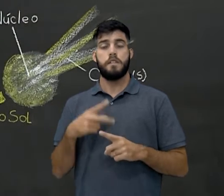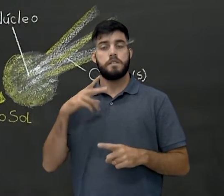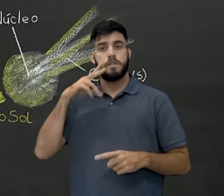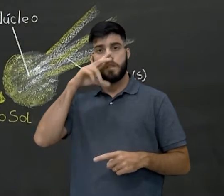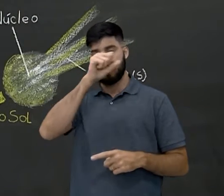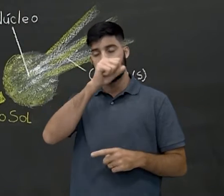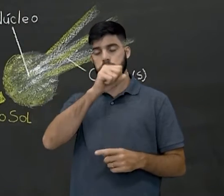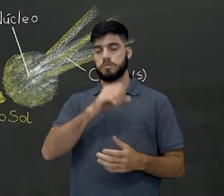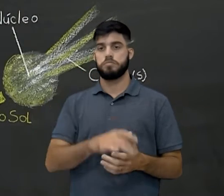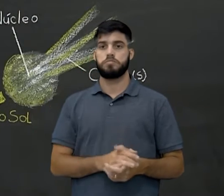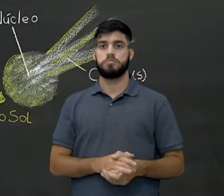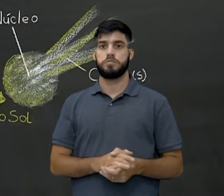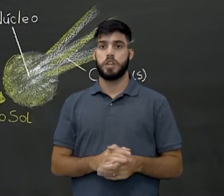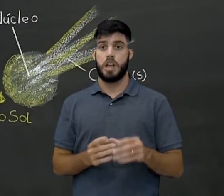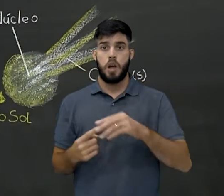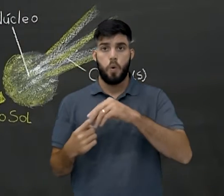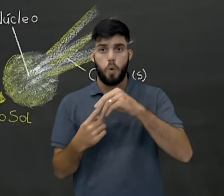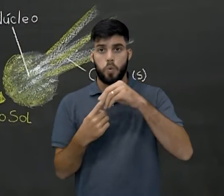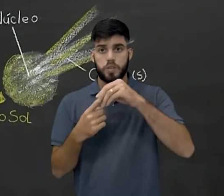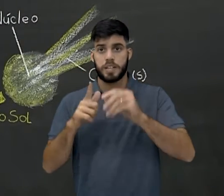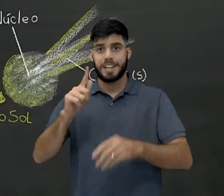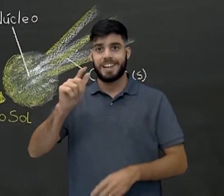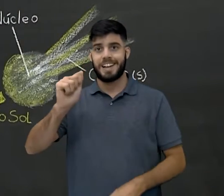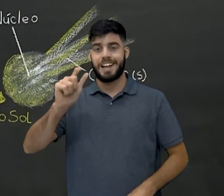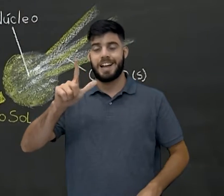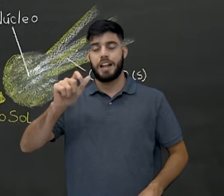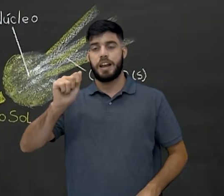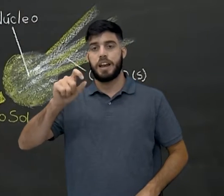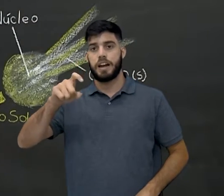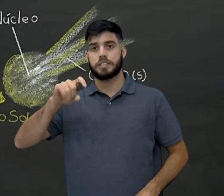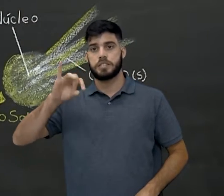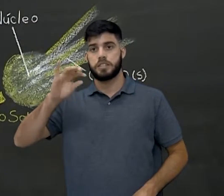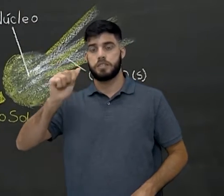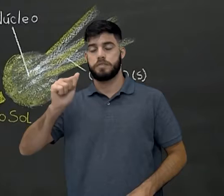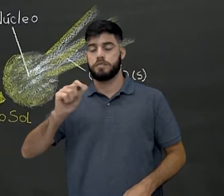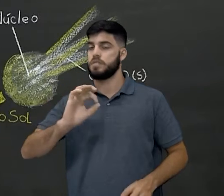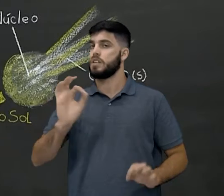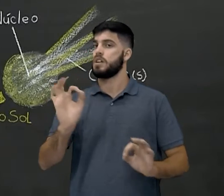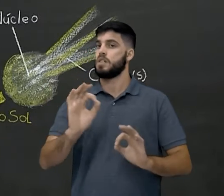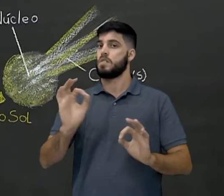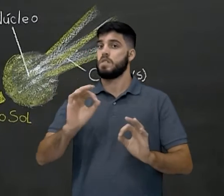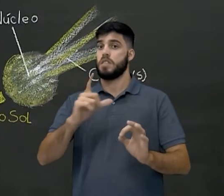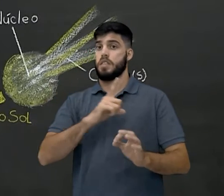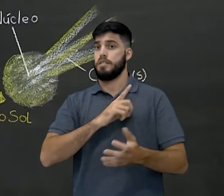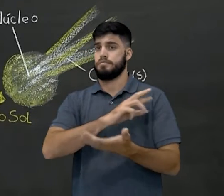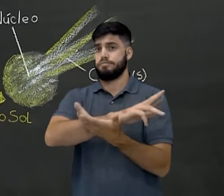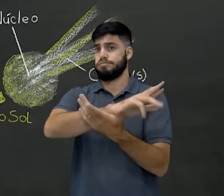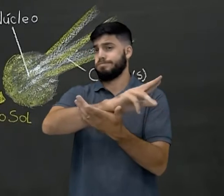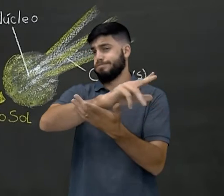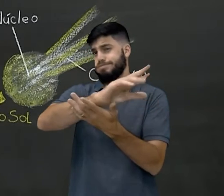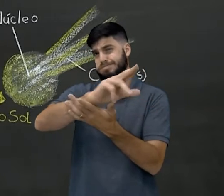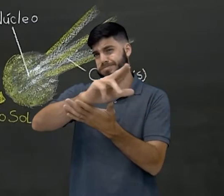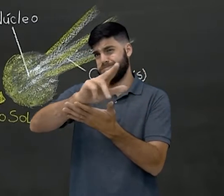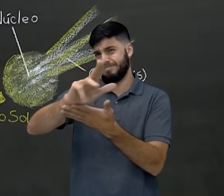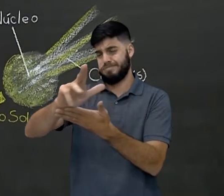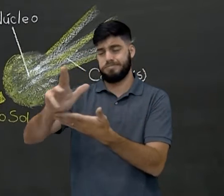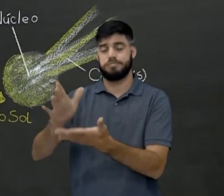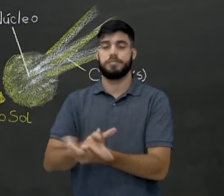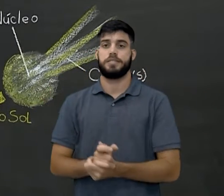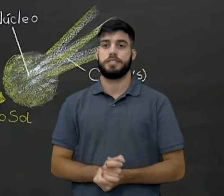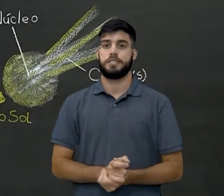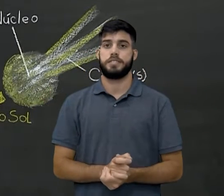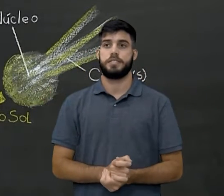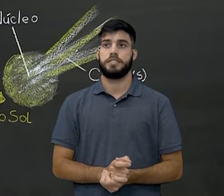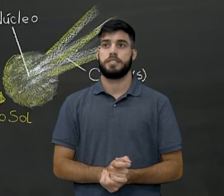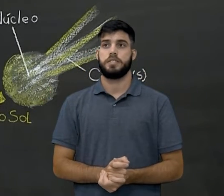é a única galáxia, existem centenas de outras galáxias. Então, não pense você que a Via Láctea é a única.